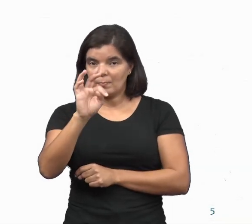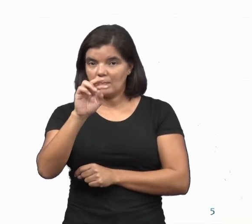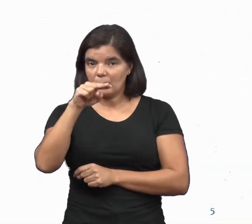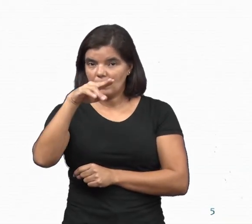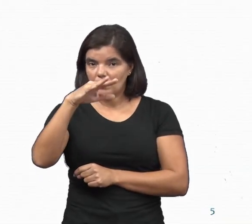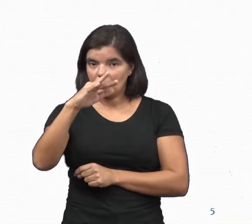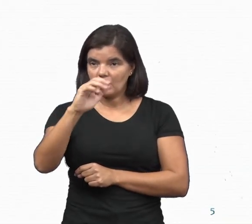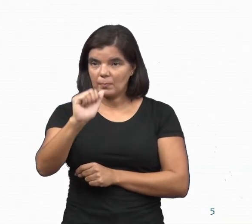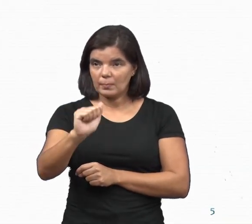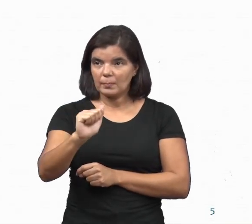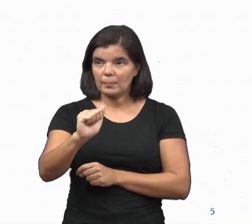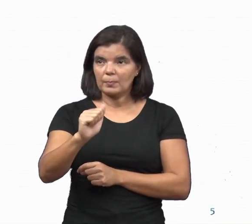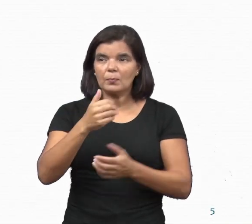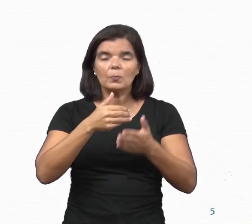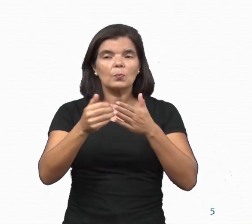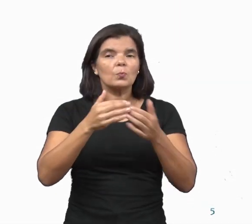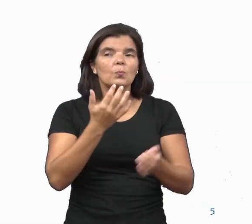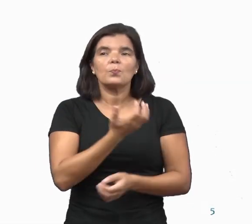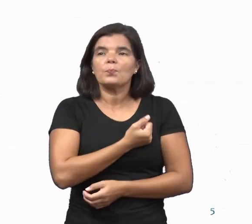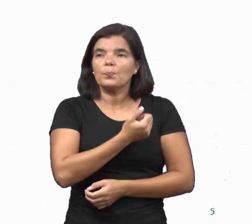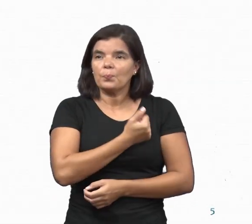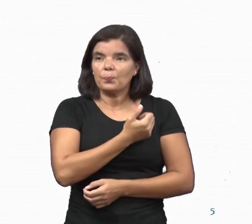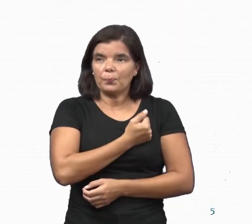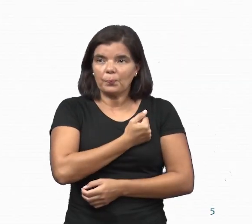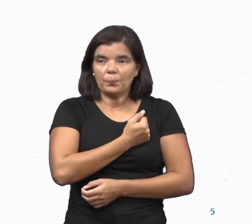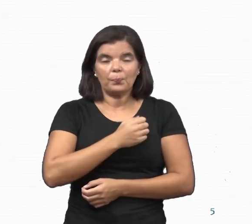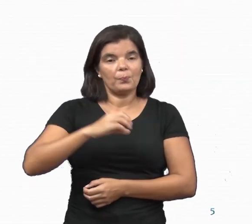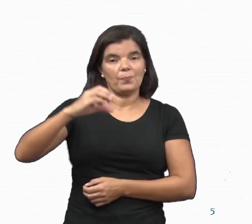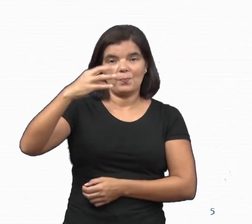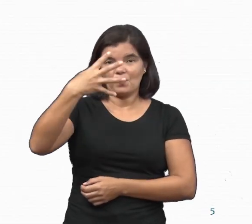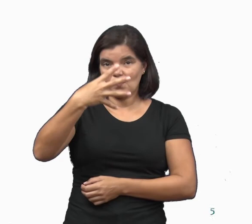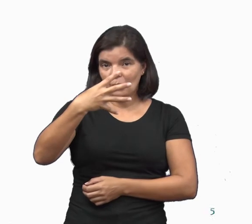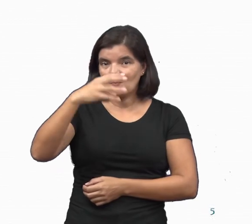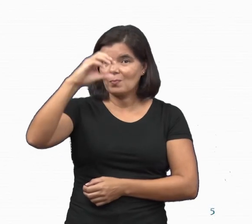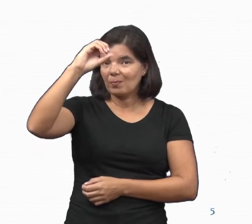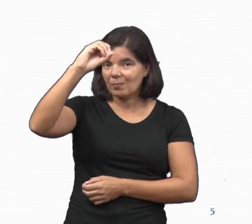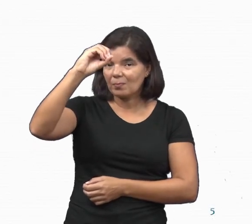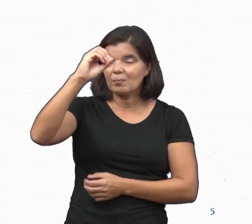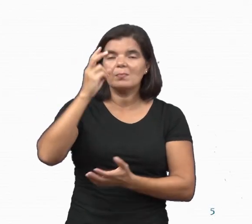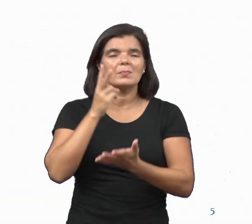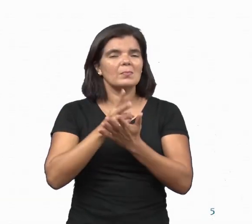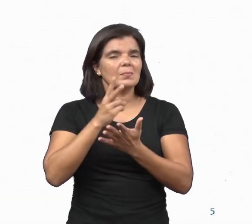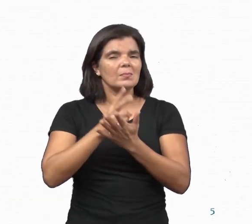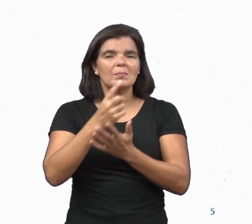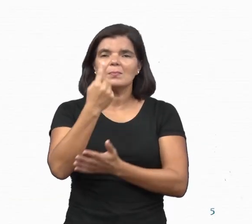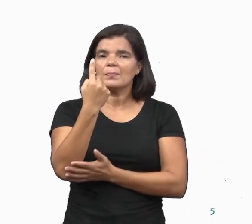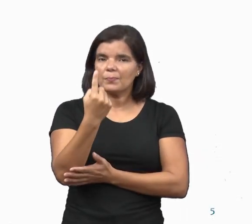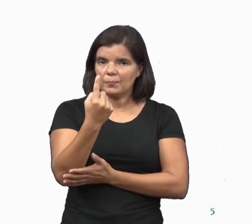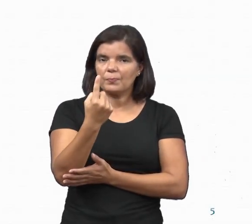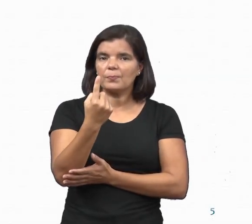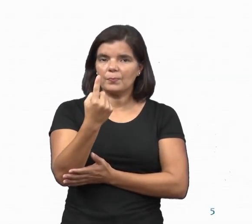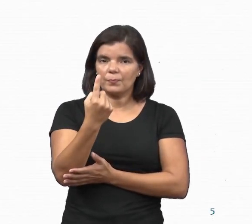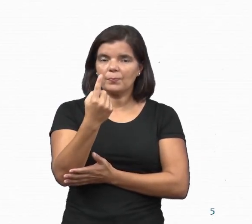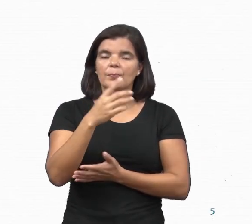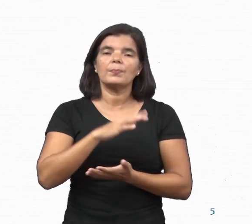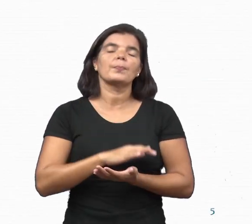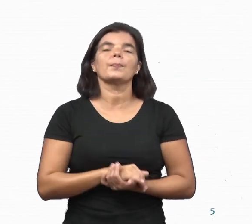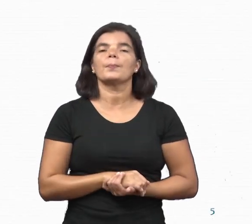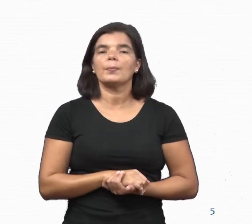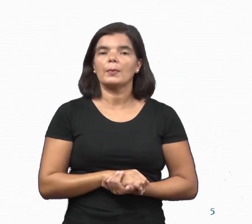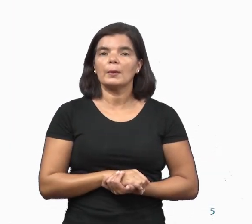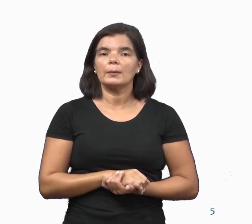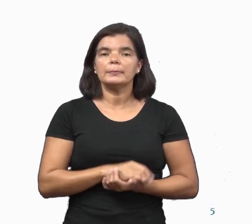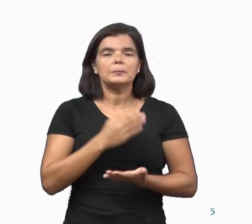aqui em cima, ó, qualquer número elevado a 0 dá 1, tá? Não esqueçam disso, isso é a parte da propriedade, a parte das